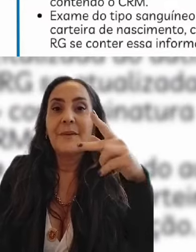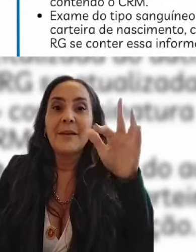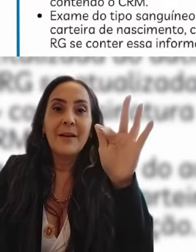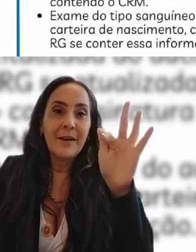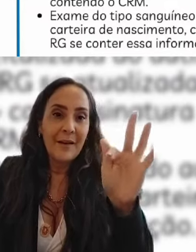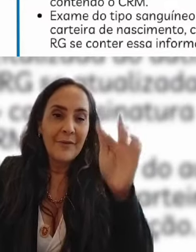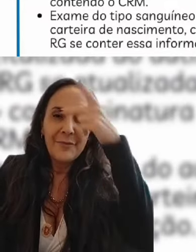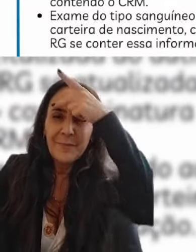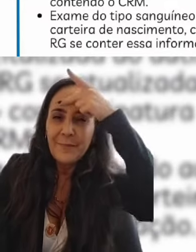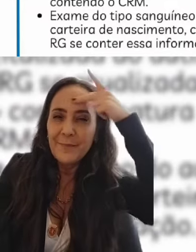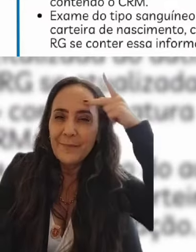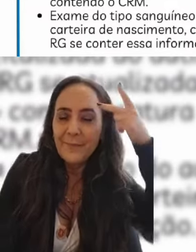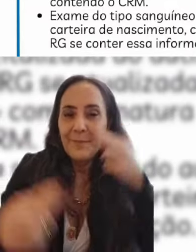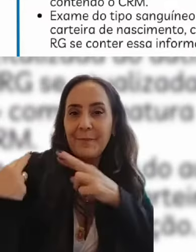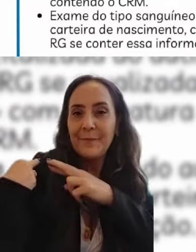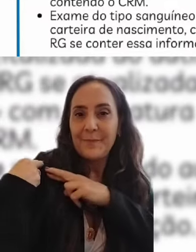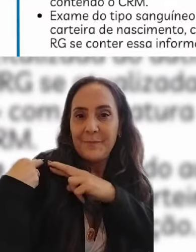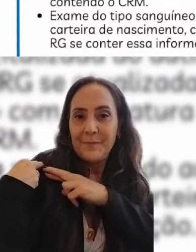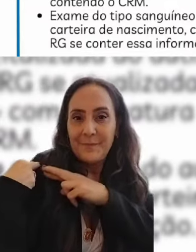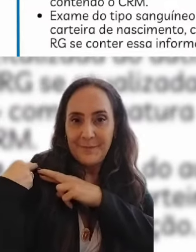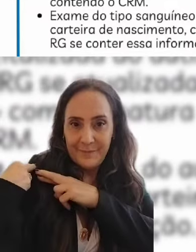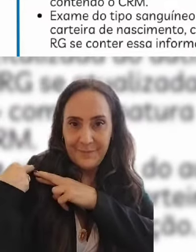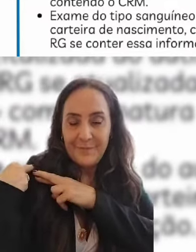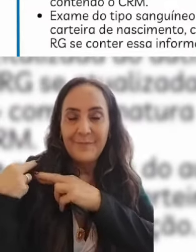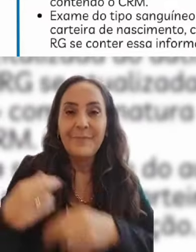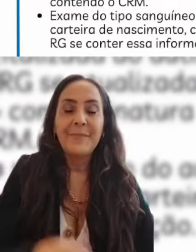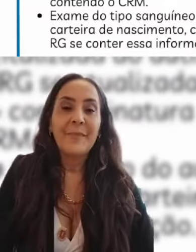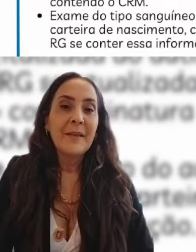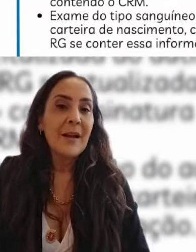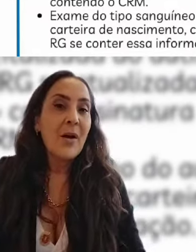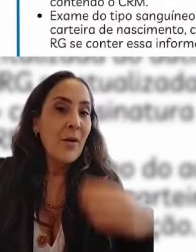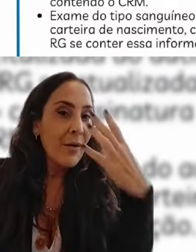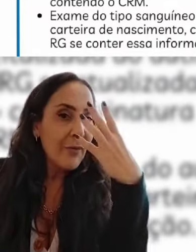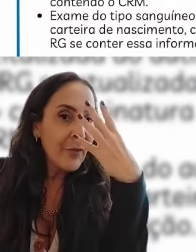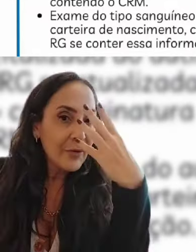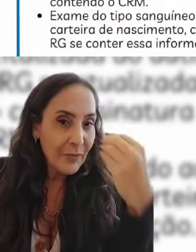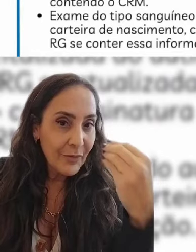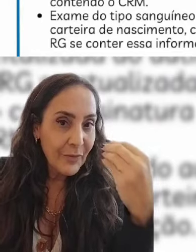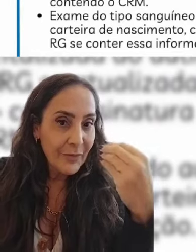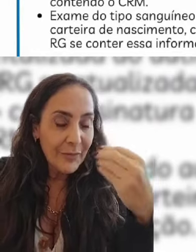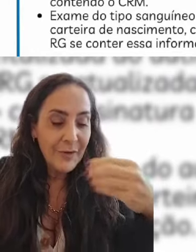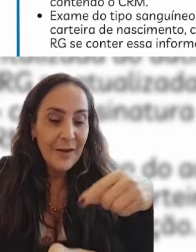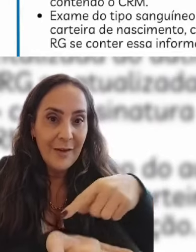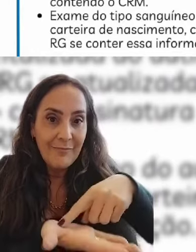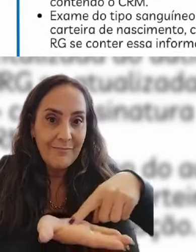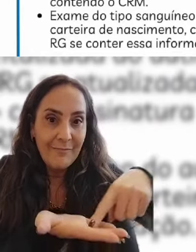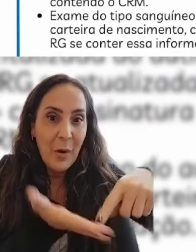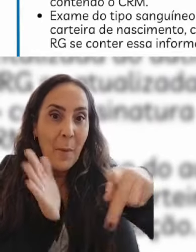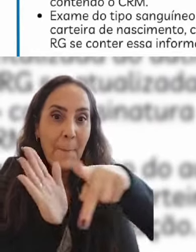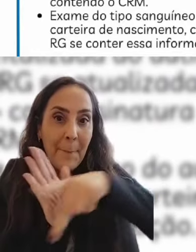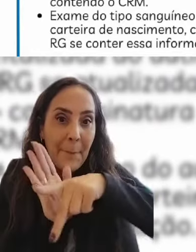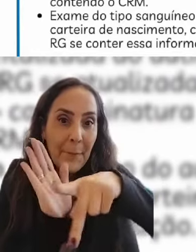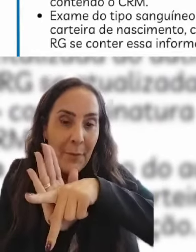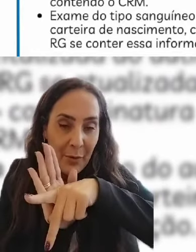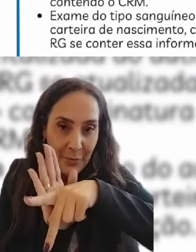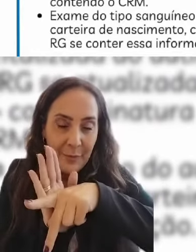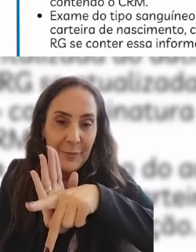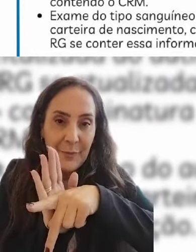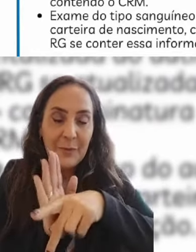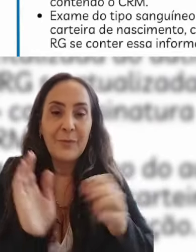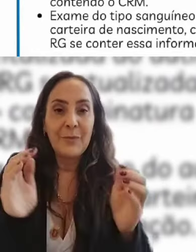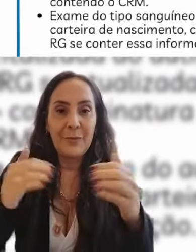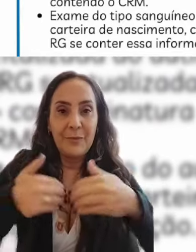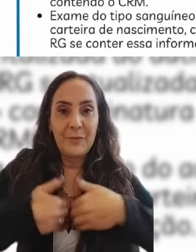Fotografia digitalizada do autista ou autorizar o uso de fotografia do RG